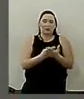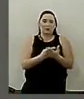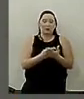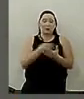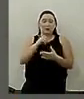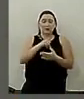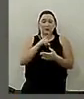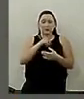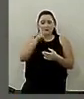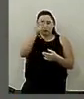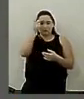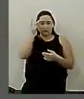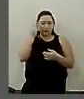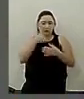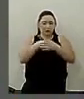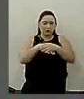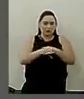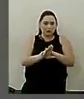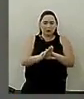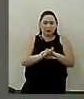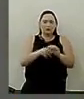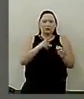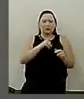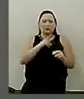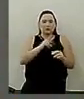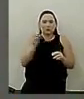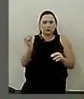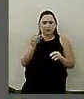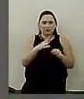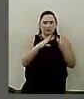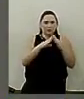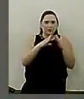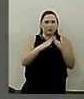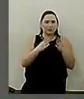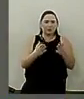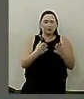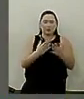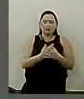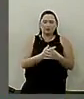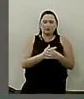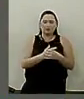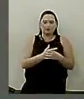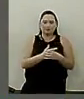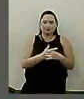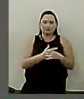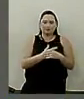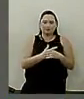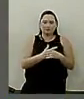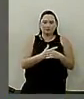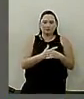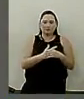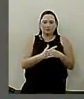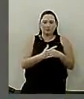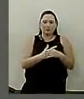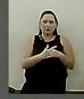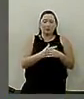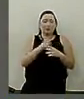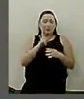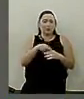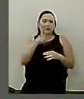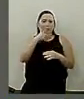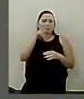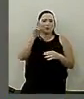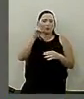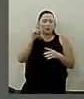que nos guarda quando saímos de casa e voltamos para casa é o Senhor. É Ele quem nos protege.